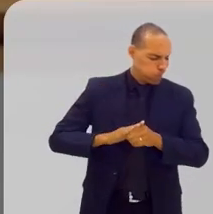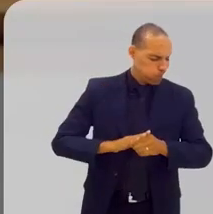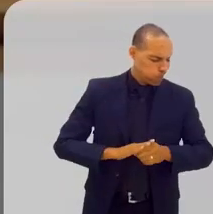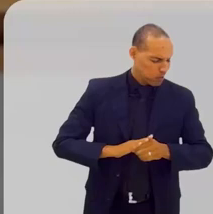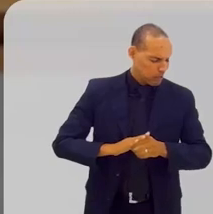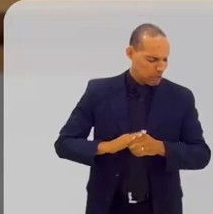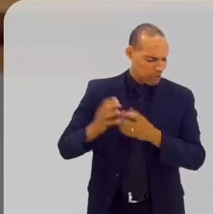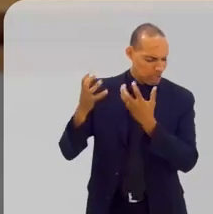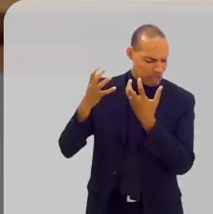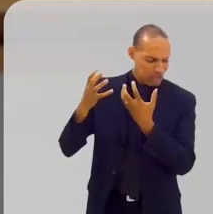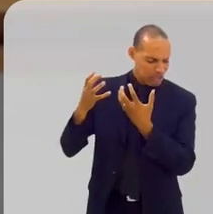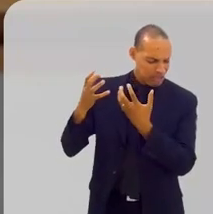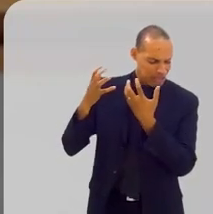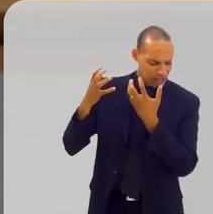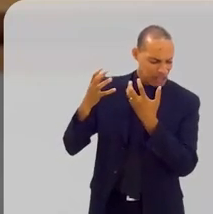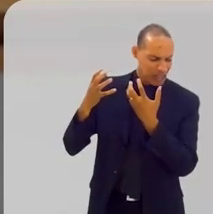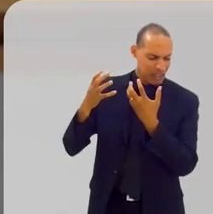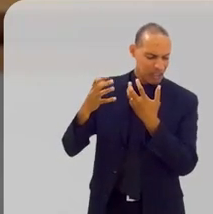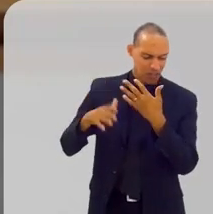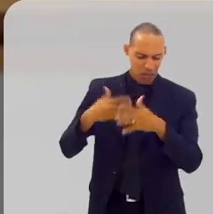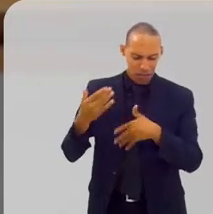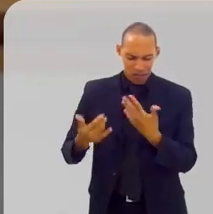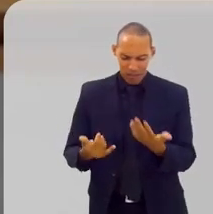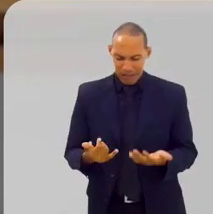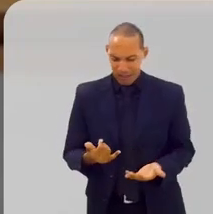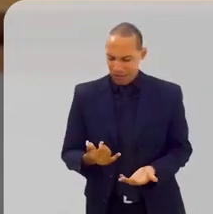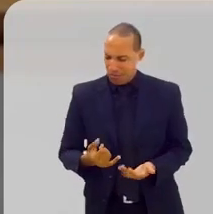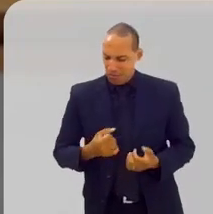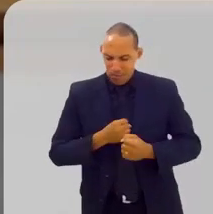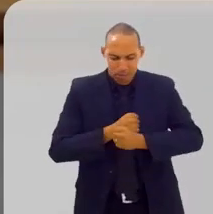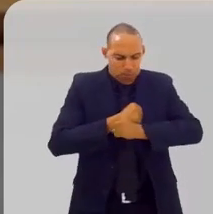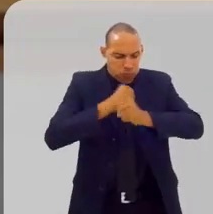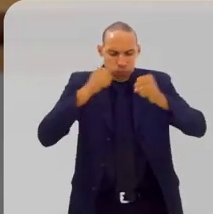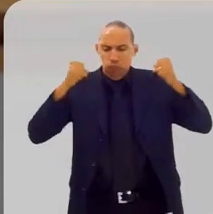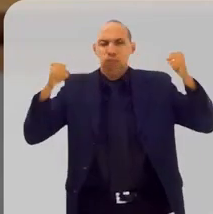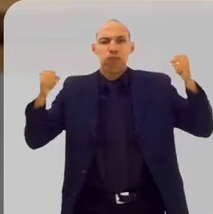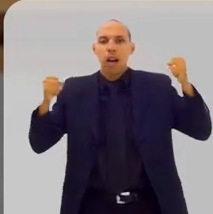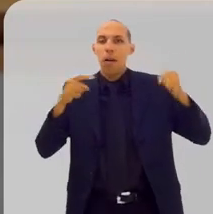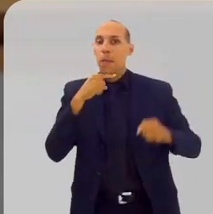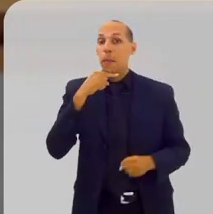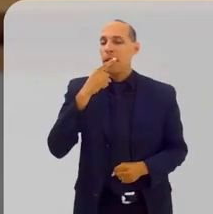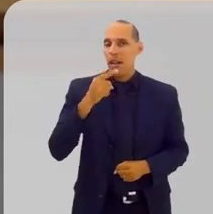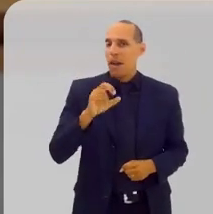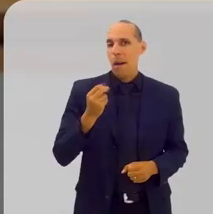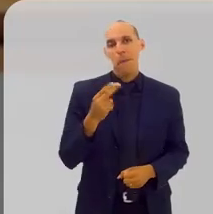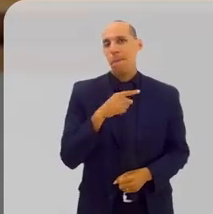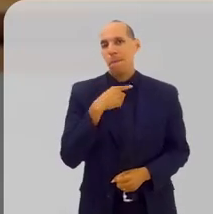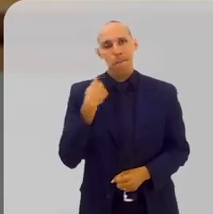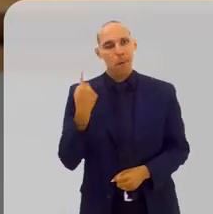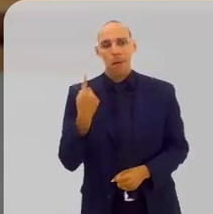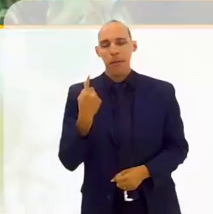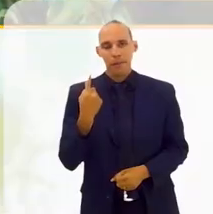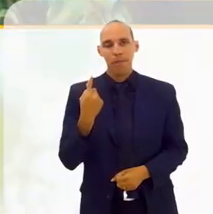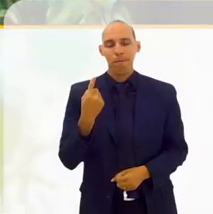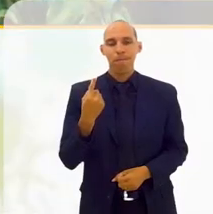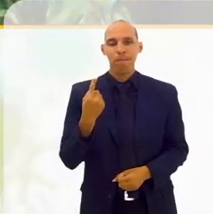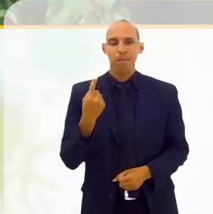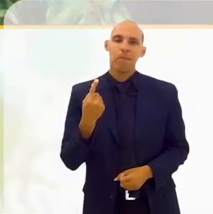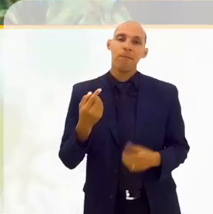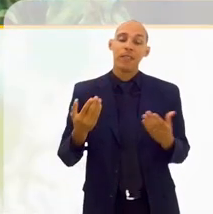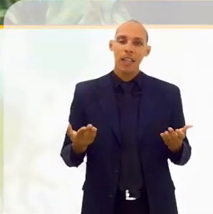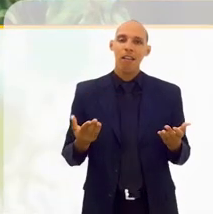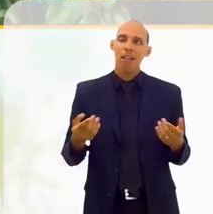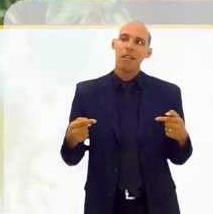Oprimido tão Oprimido então Oprimido que chega uma hora que não dava você tem que explodir porque senão você morre Então